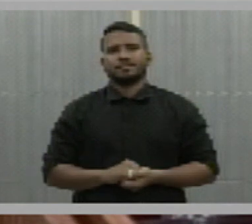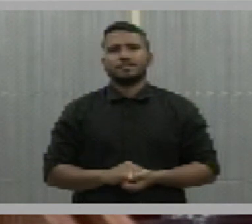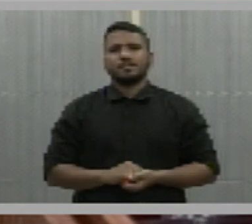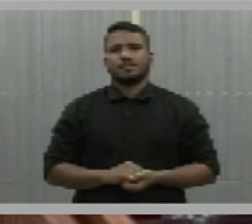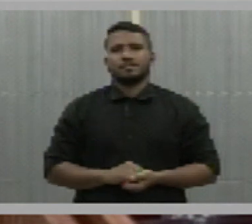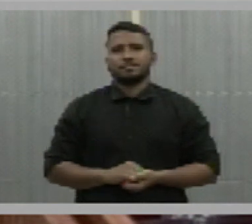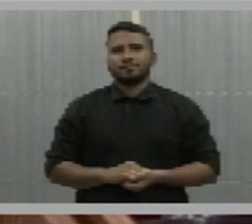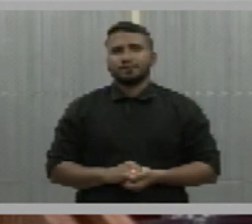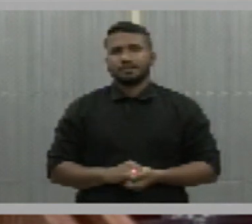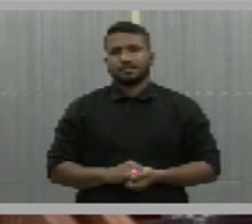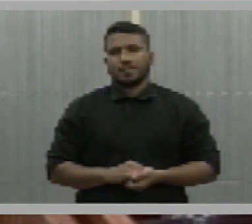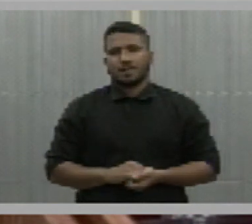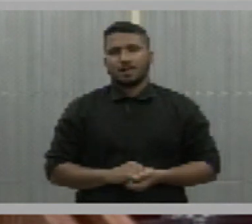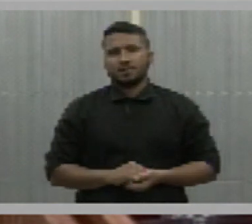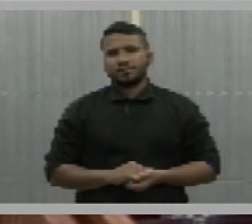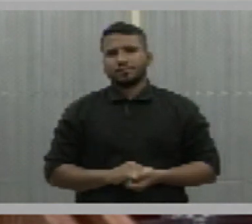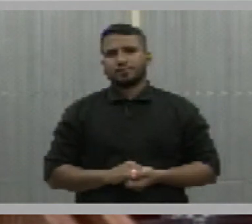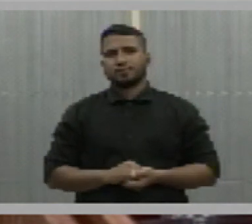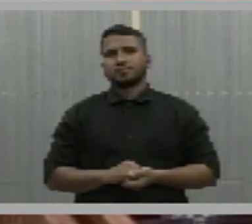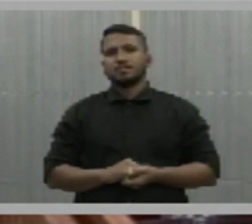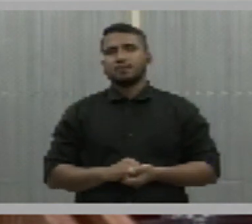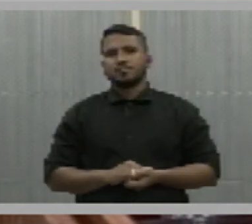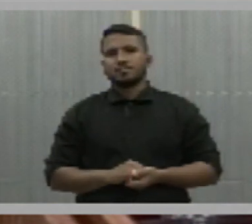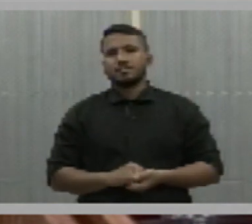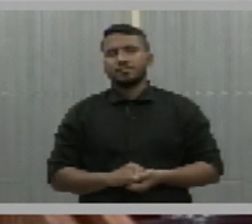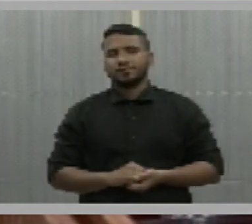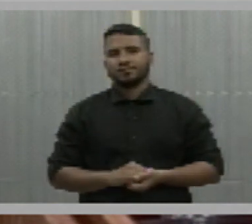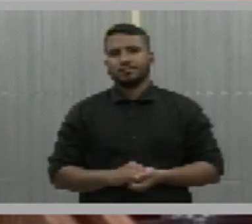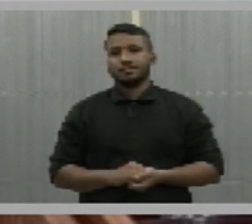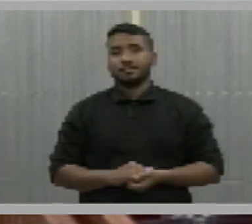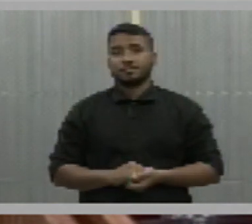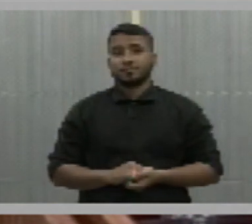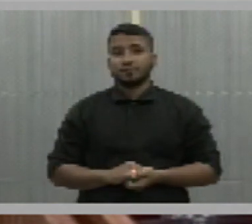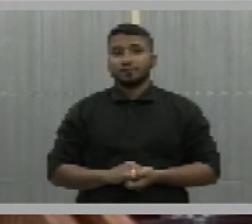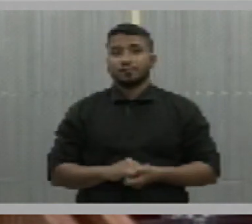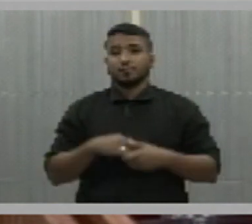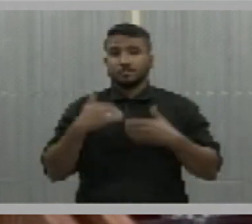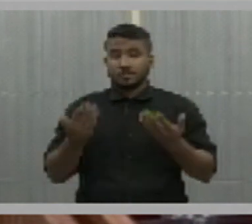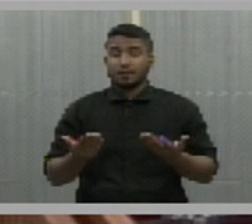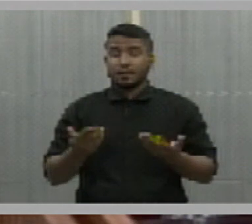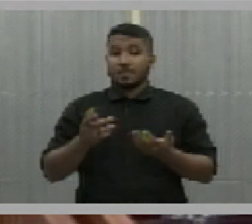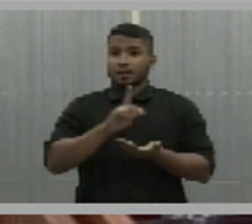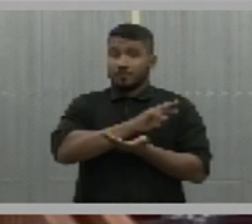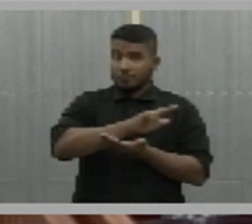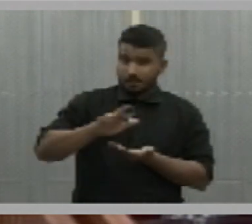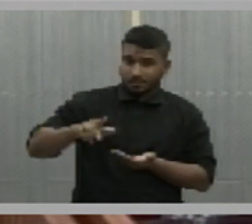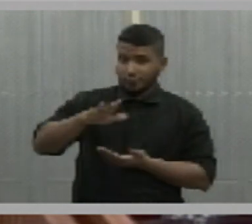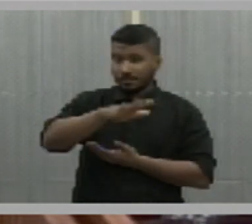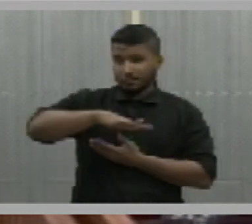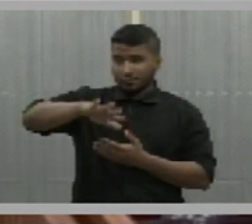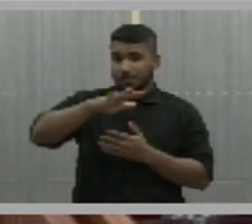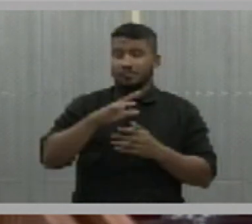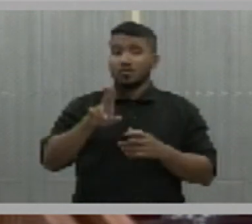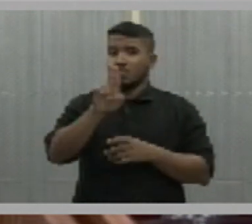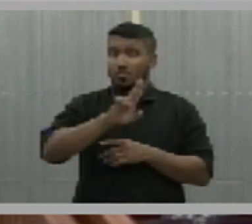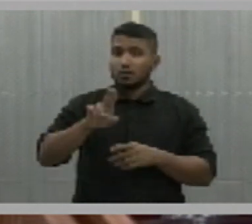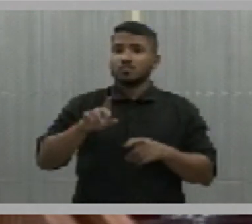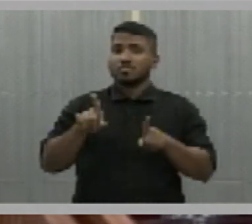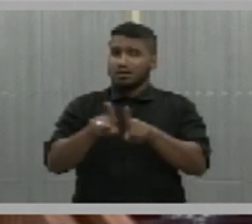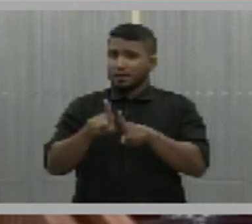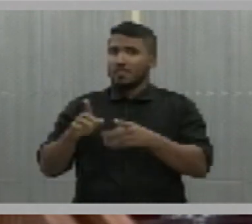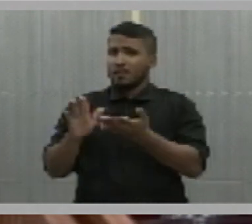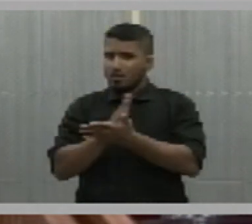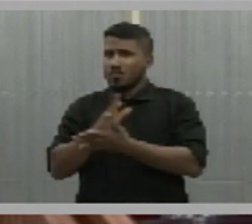E isso afeta muito, pois muitos da zona rural trafegam de moto